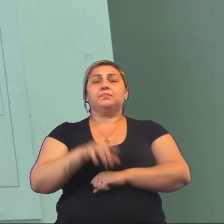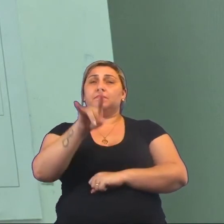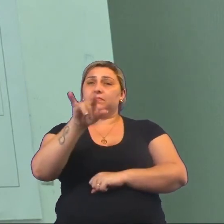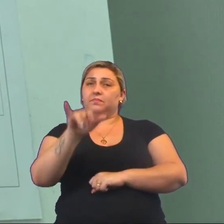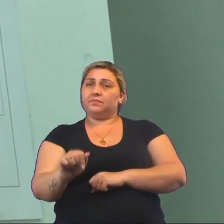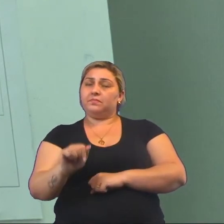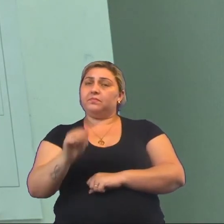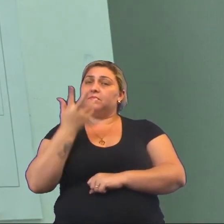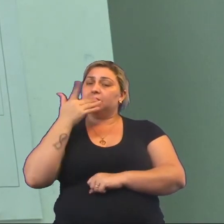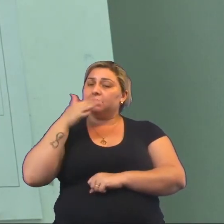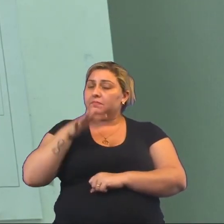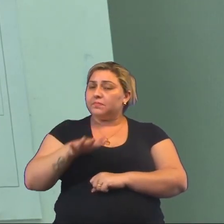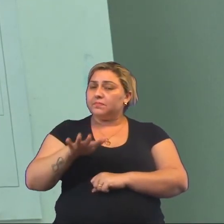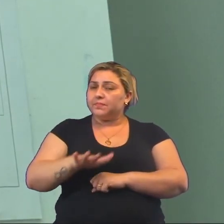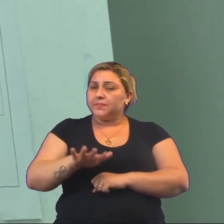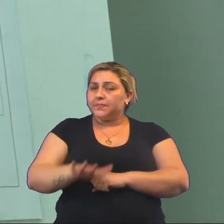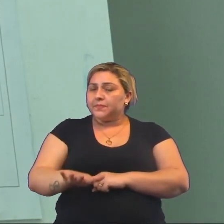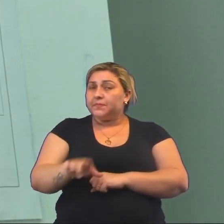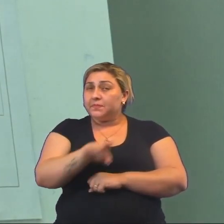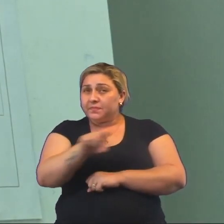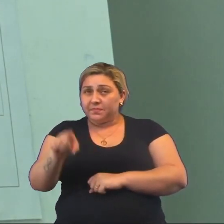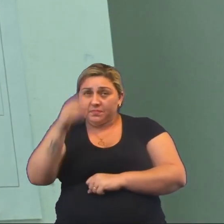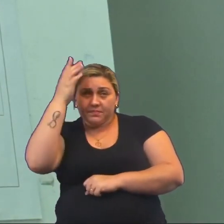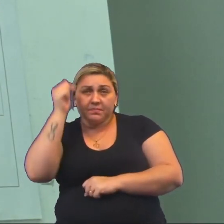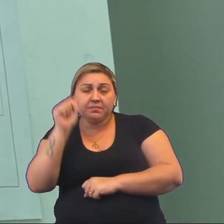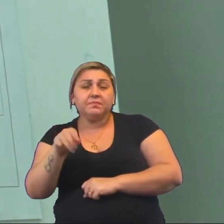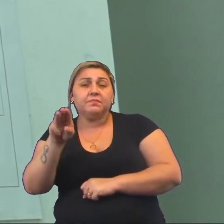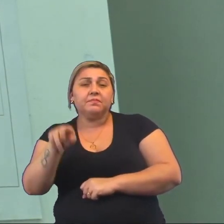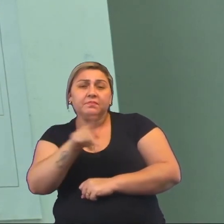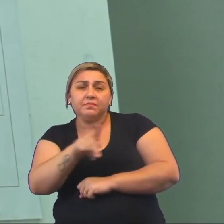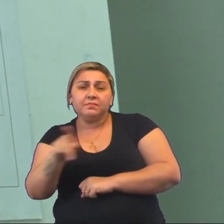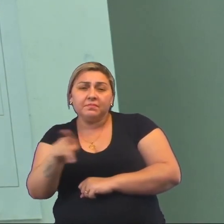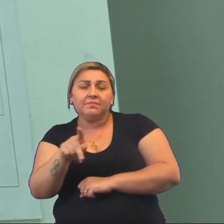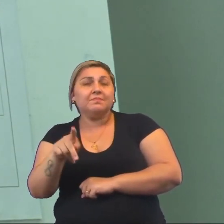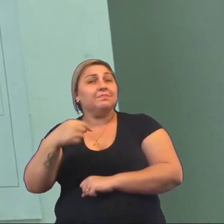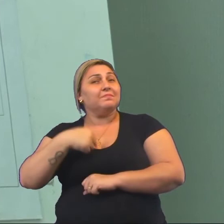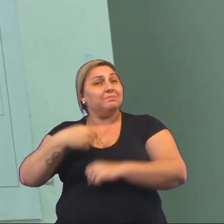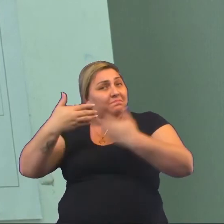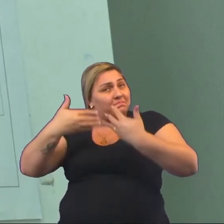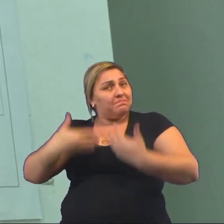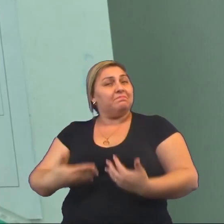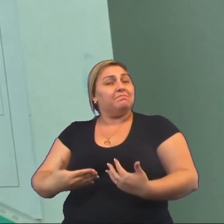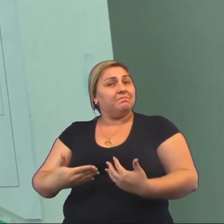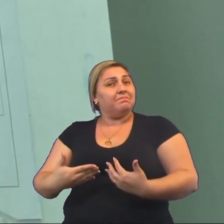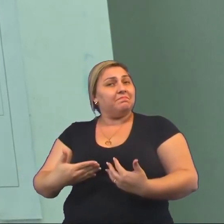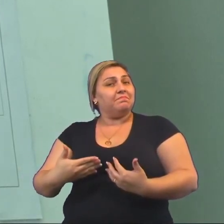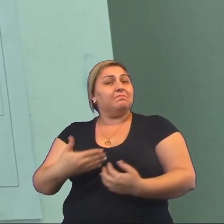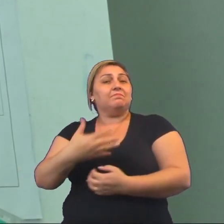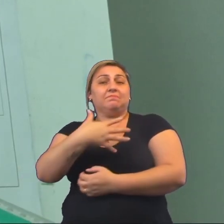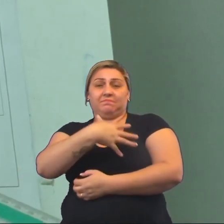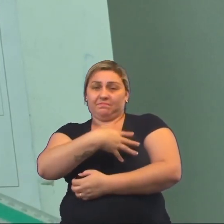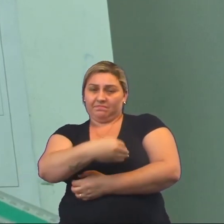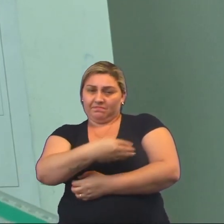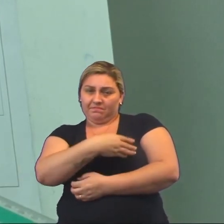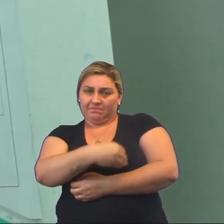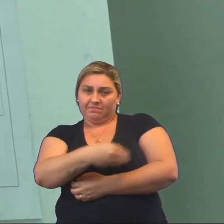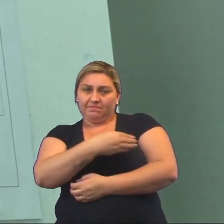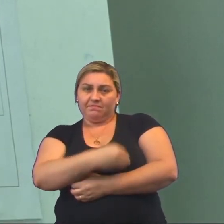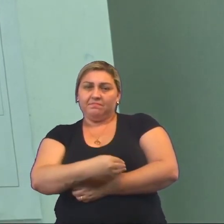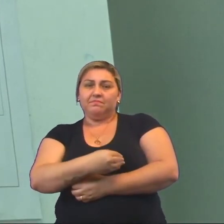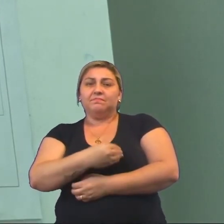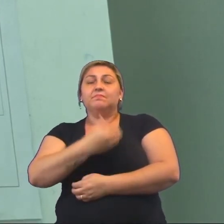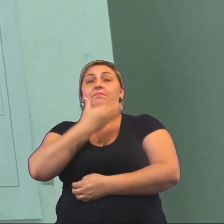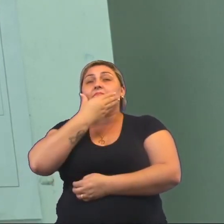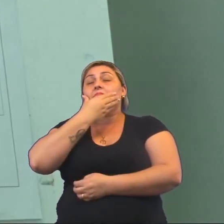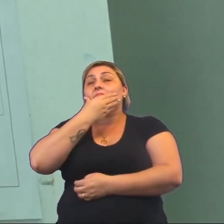Dia das Crianças. E vocês sabem quem é essa professora aqui? Sou eu e os meus filhos. E esse menininho